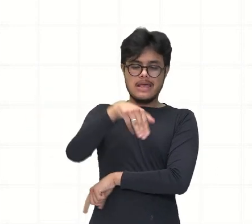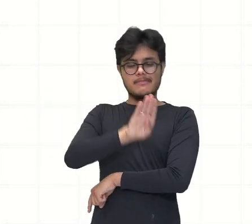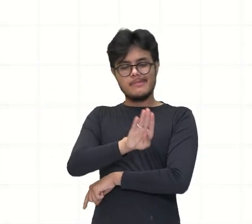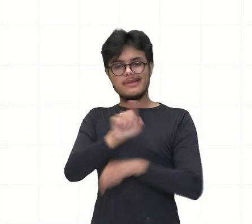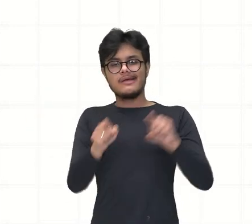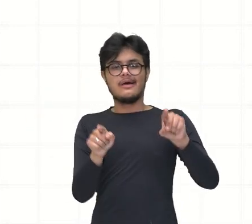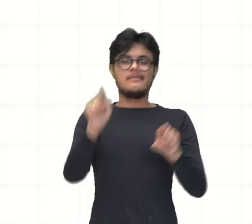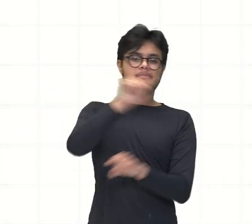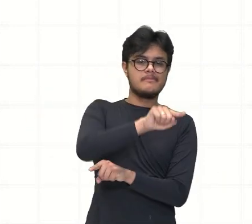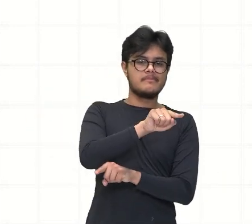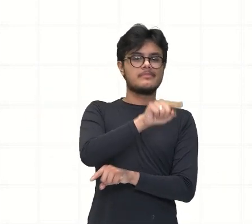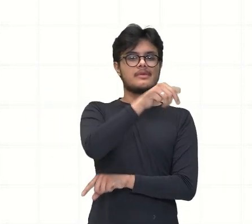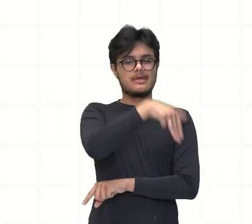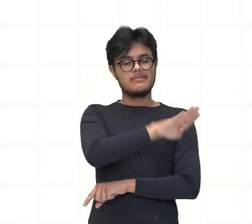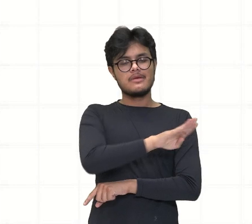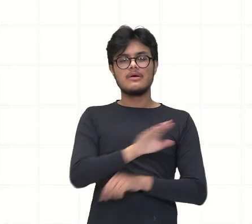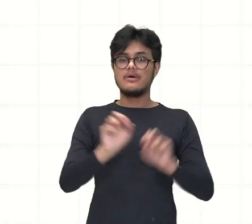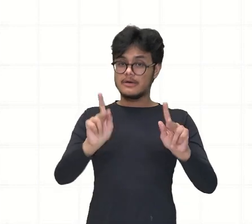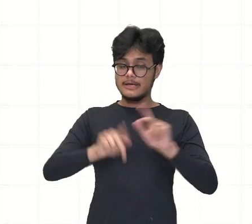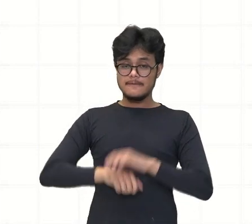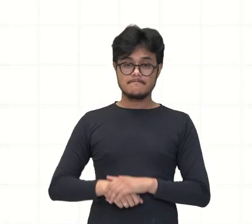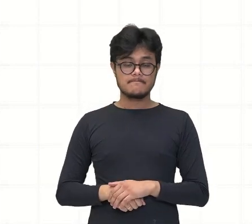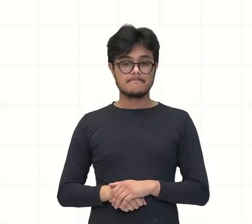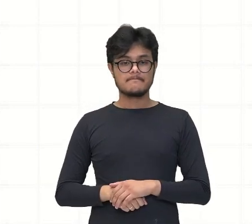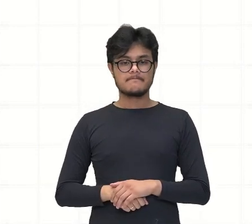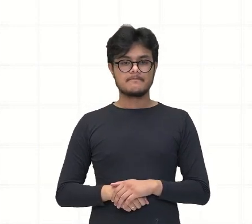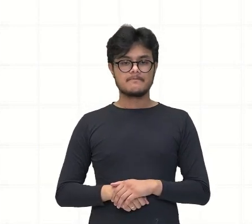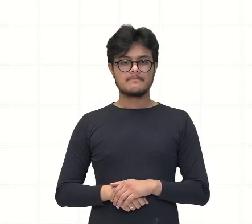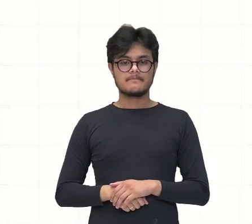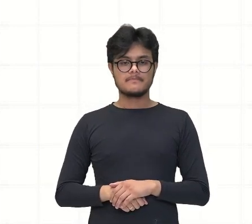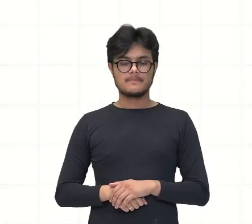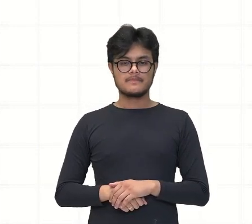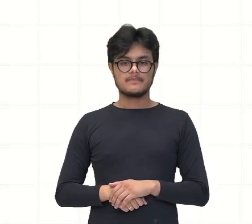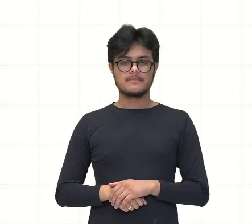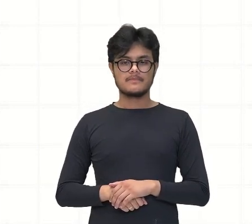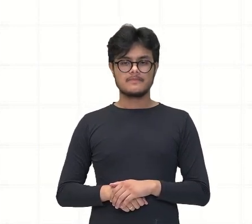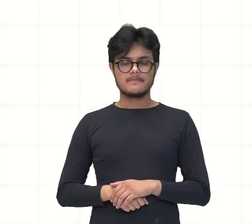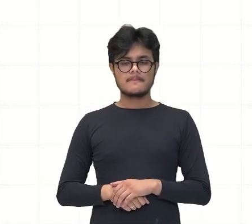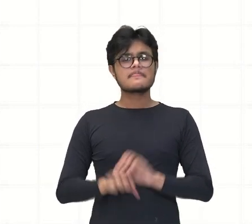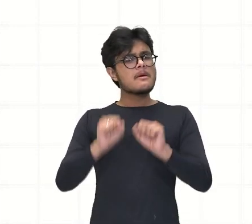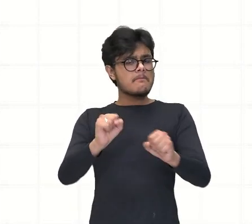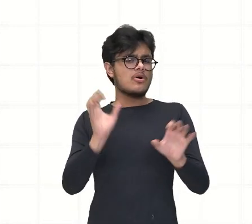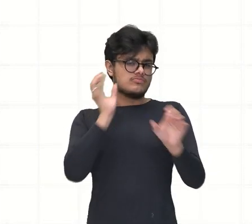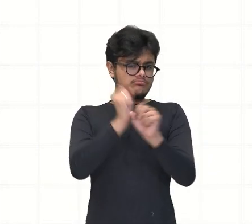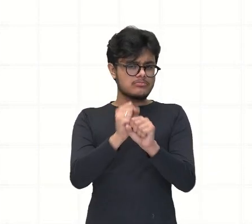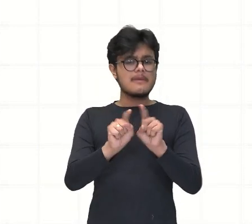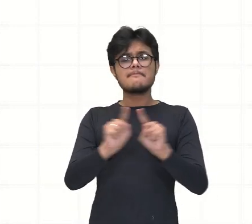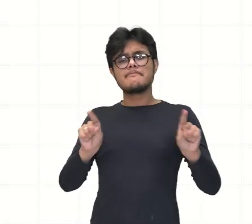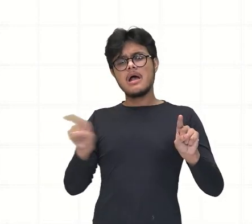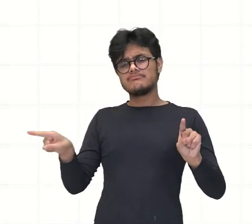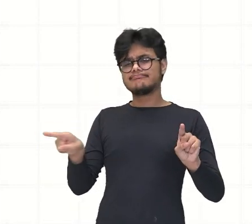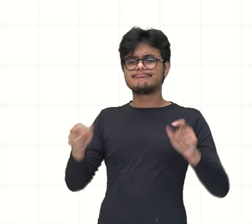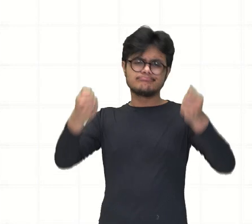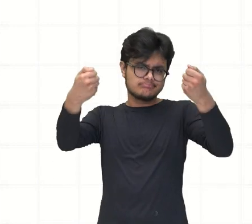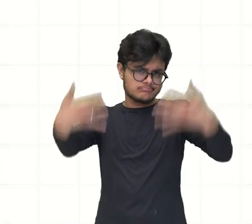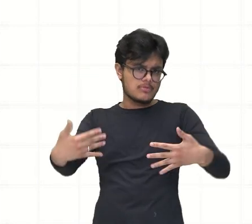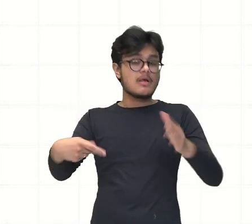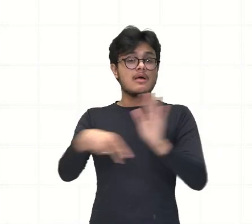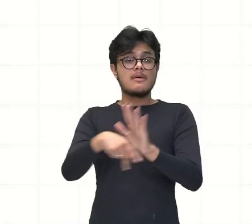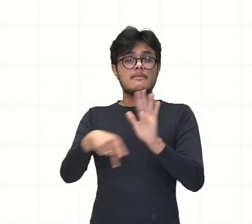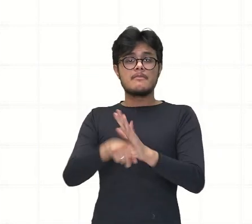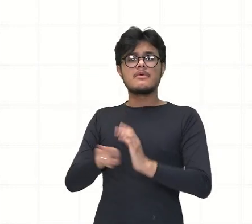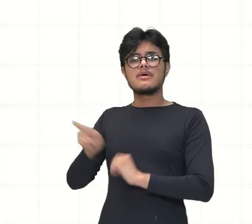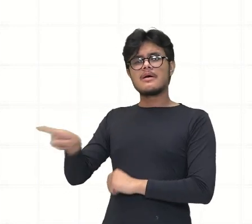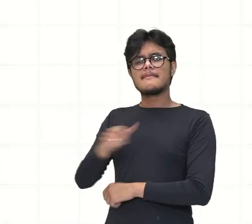por 1024 novamente. Tá bom? Posso fazer essa conta aí, mas a gente pode dizer também que é